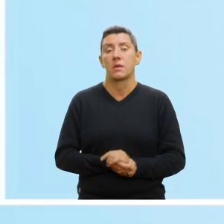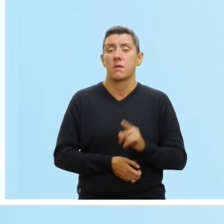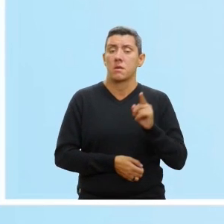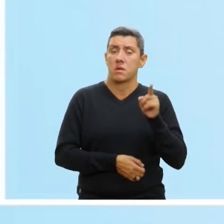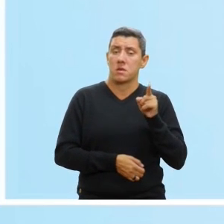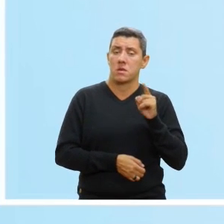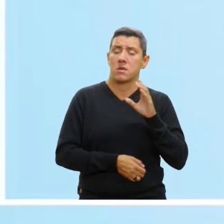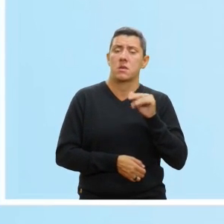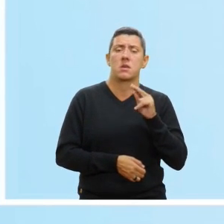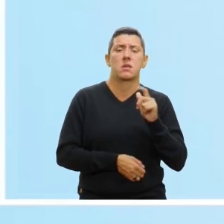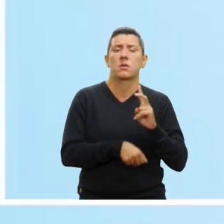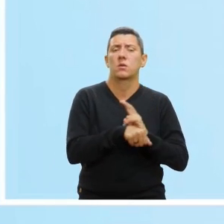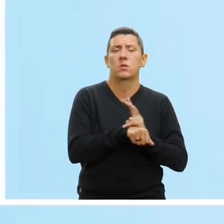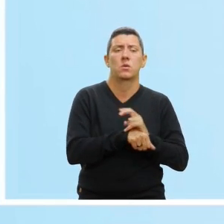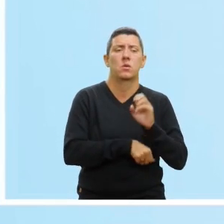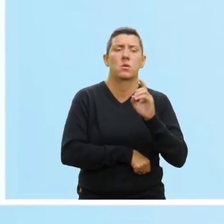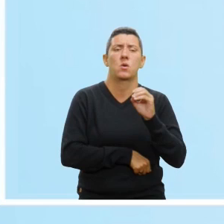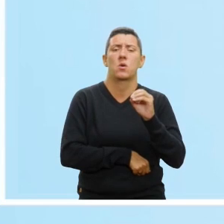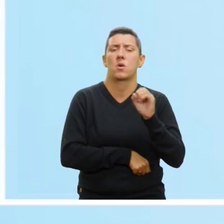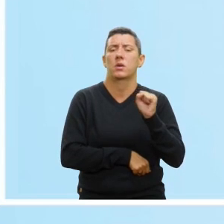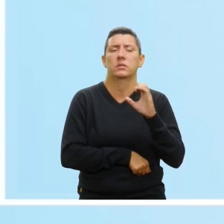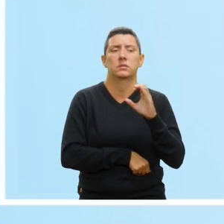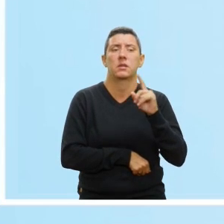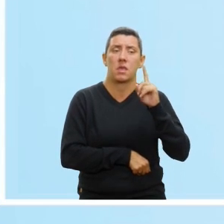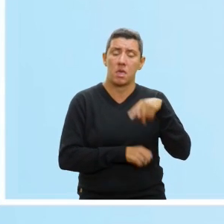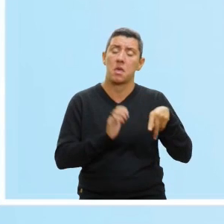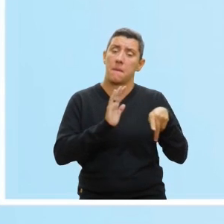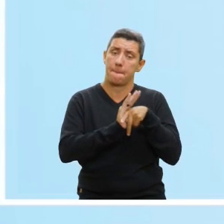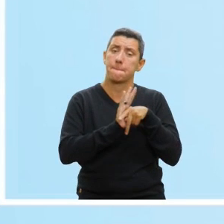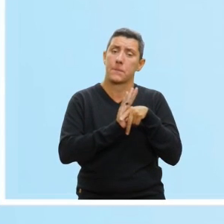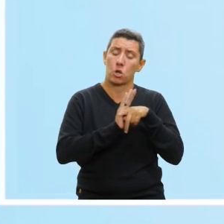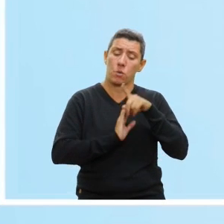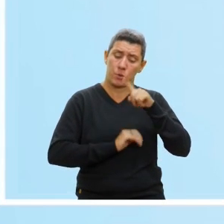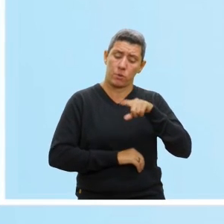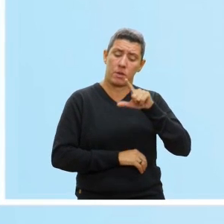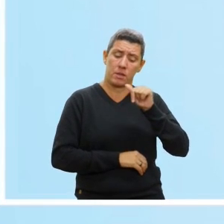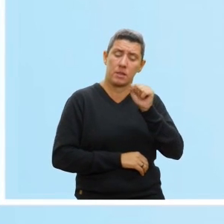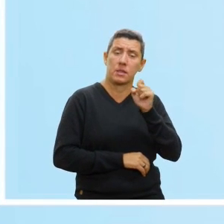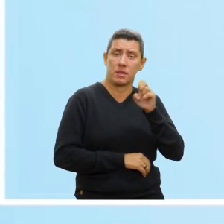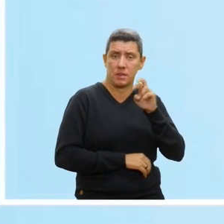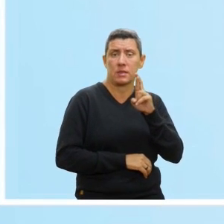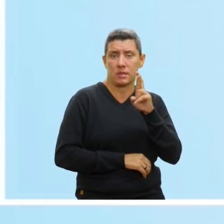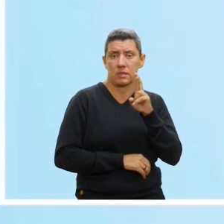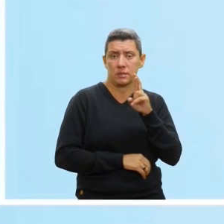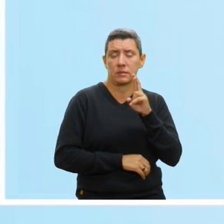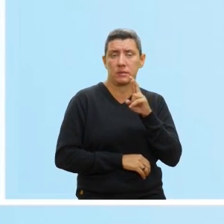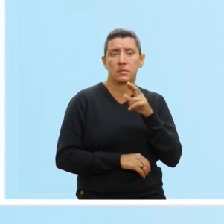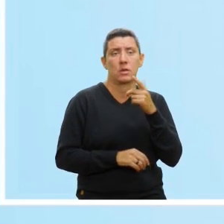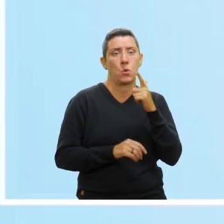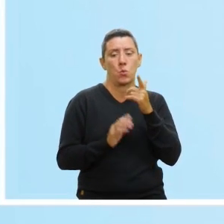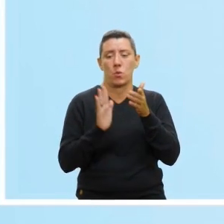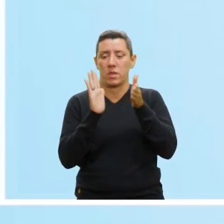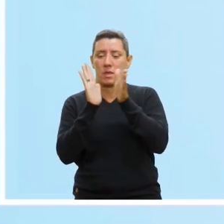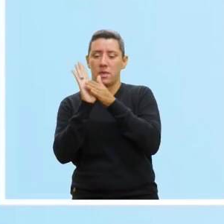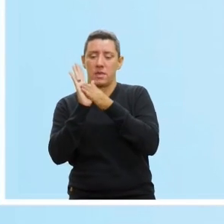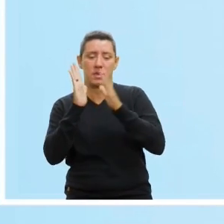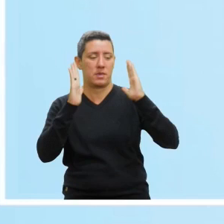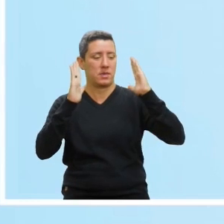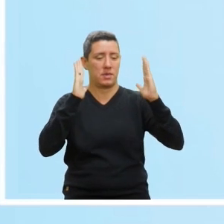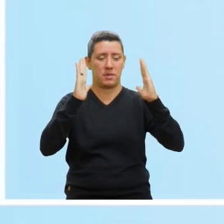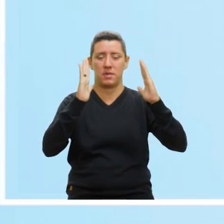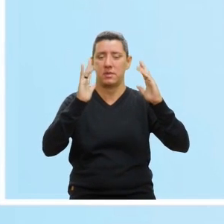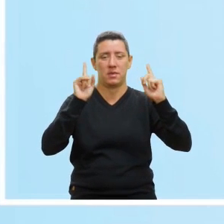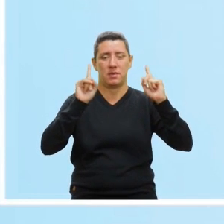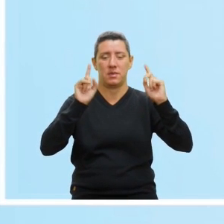é do que um outro laser, tá? A gente consegue ver aqui que ele não está junto antes do MUX, né? Antes do amplificador, ele está paralelo